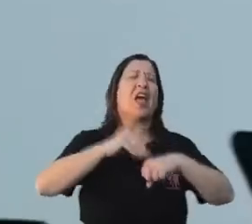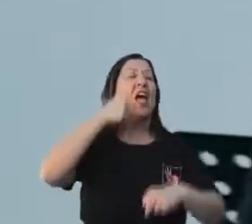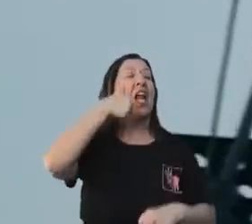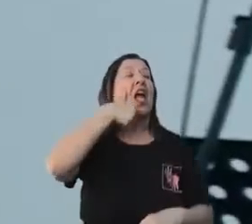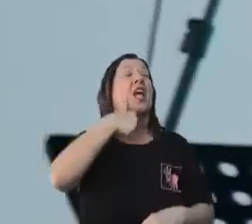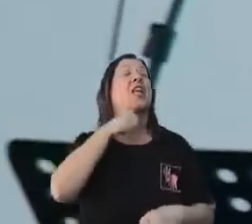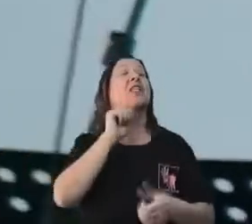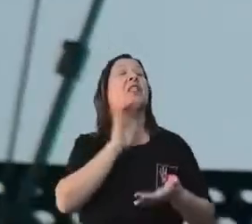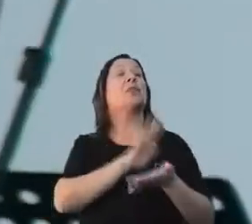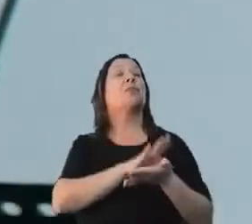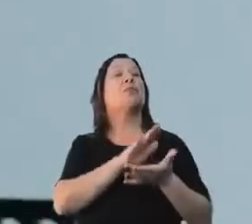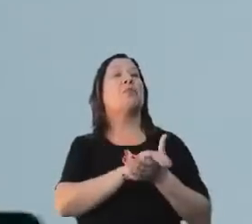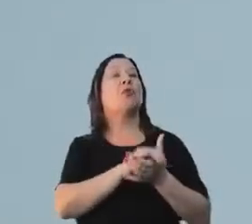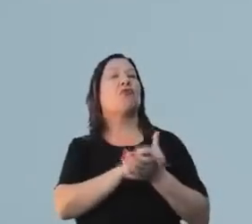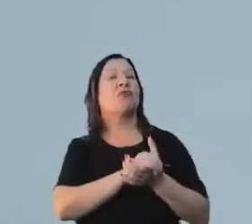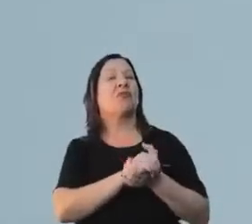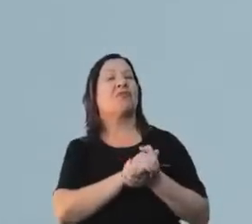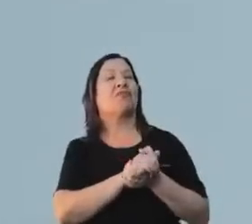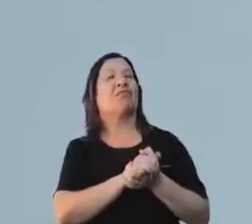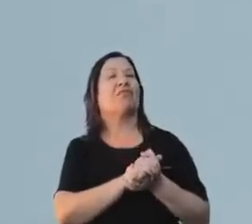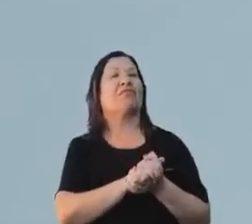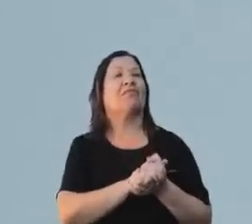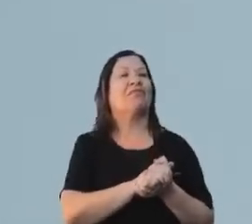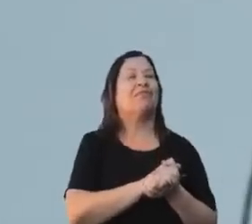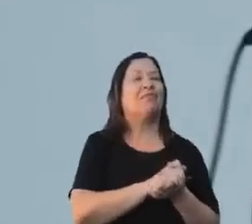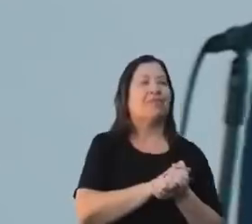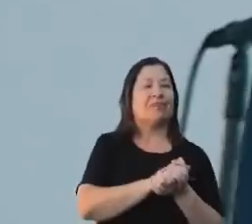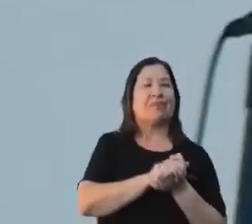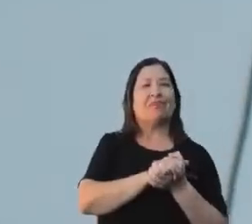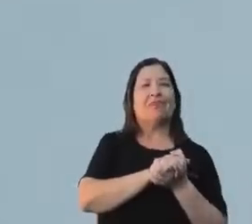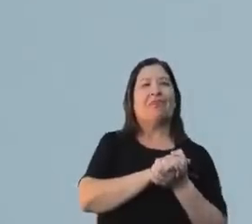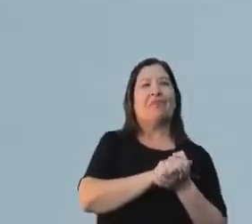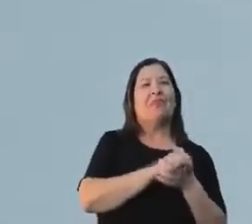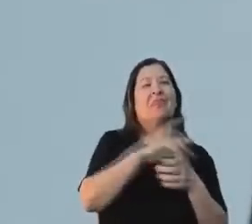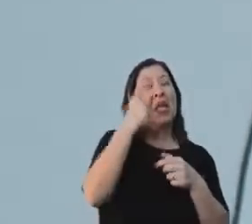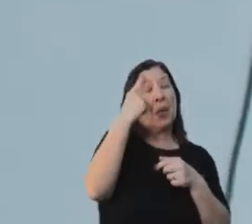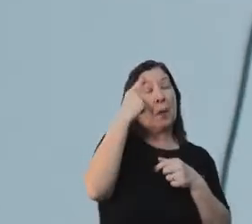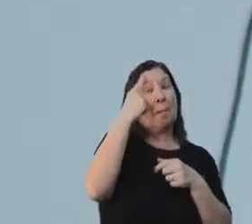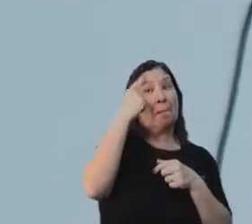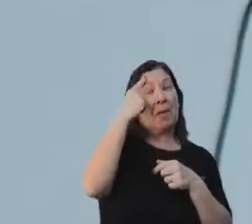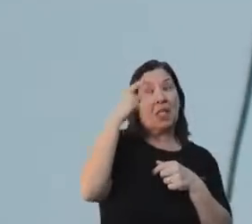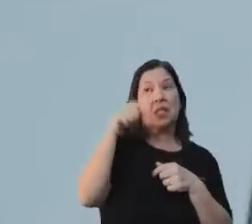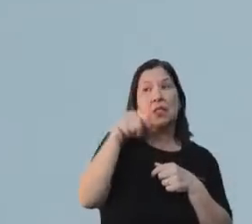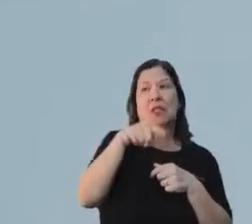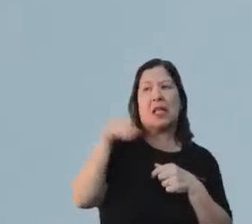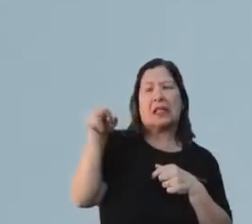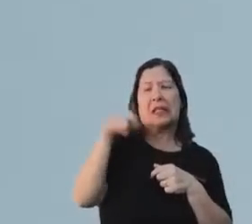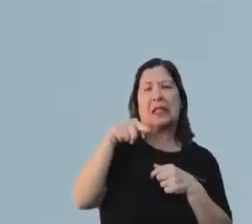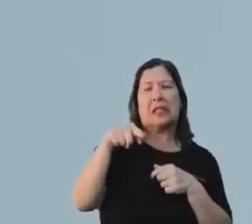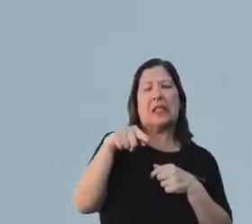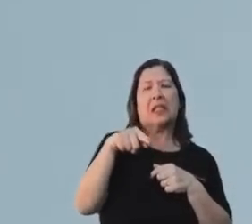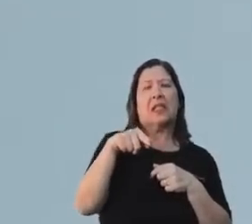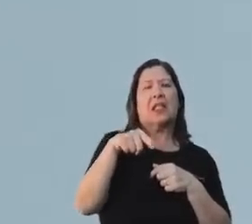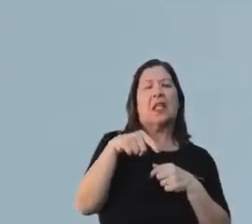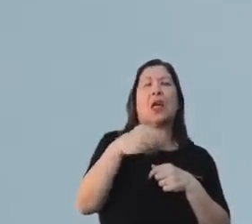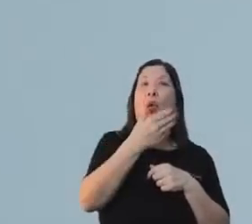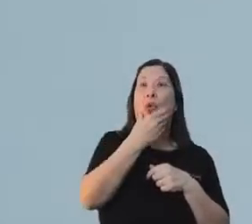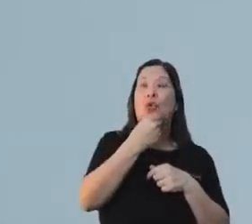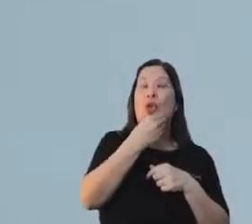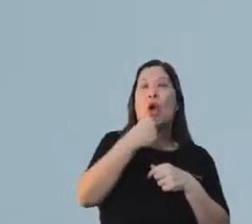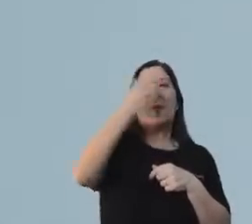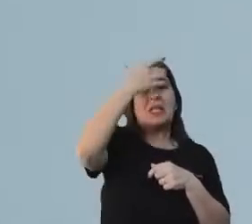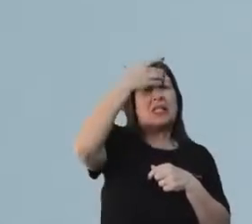Soube até que os homens daqui não deixam passar em brancas nuvens jamais o aniversário da esposa.